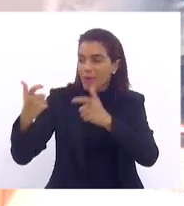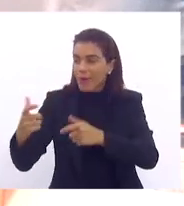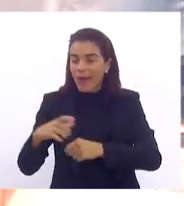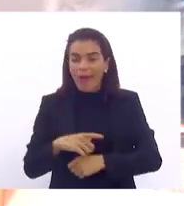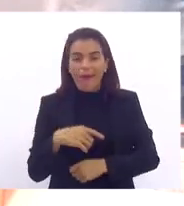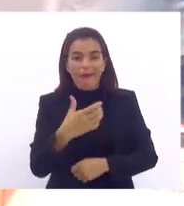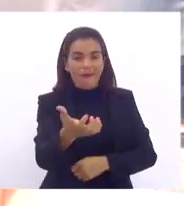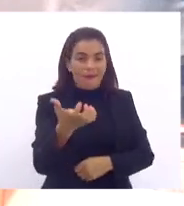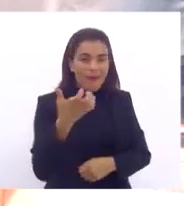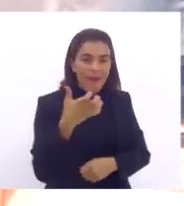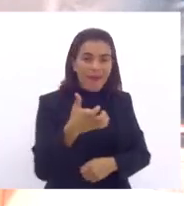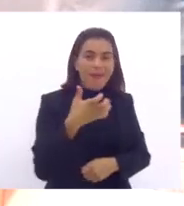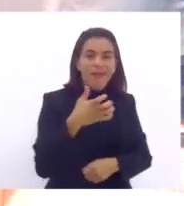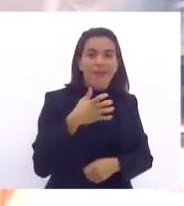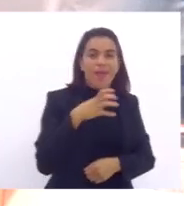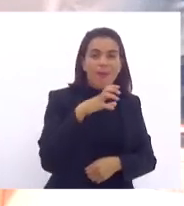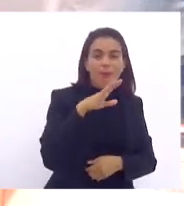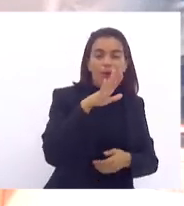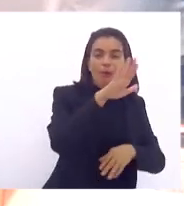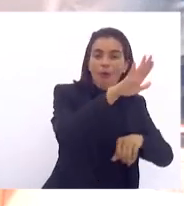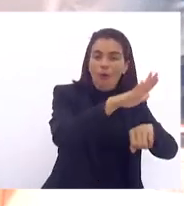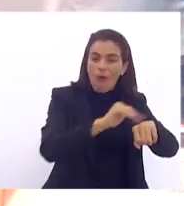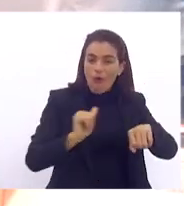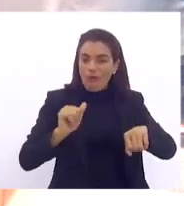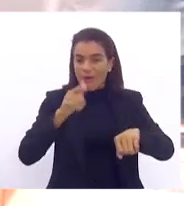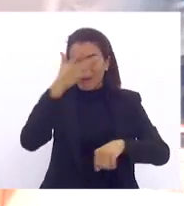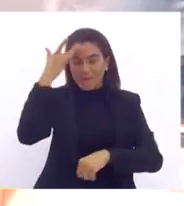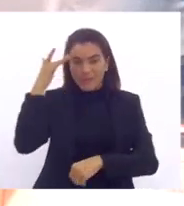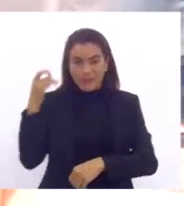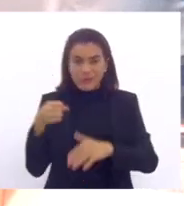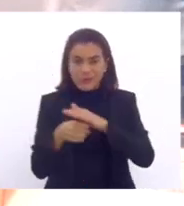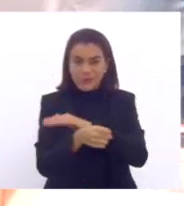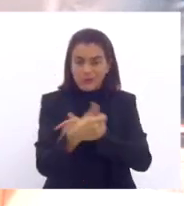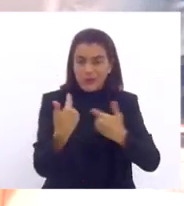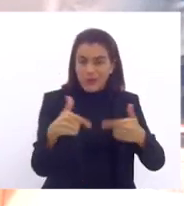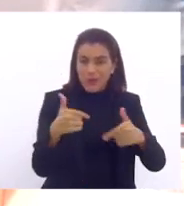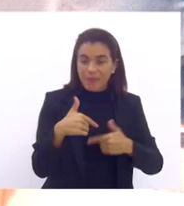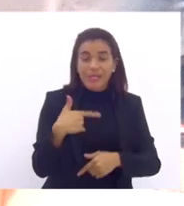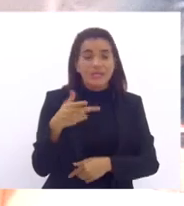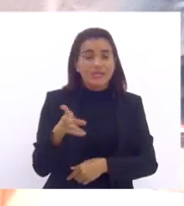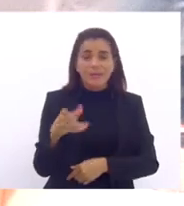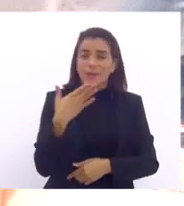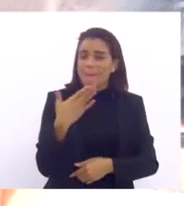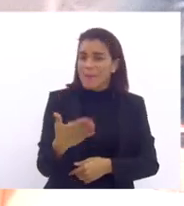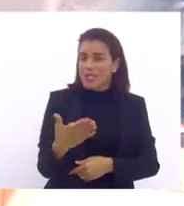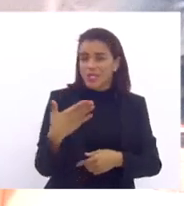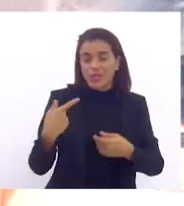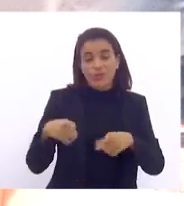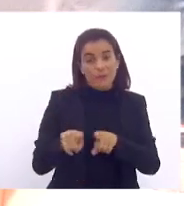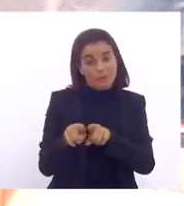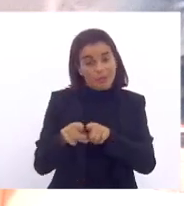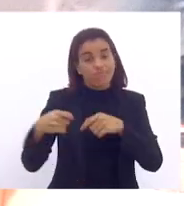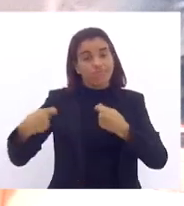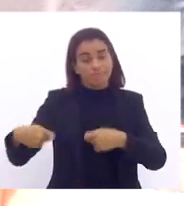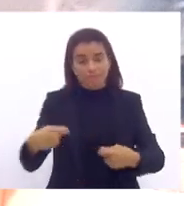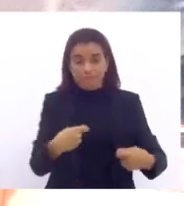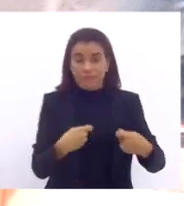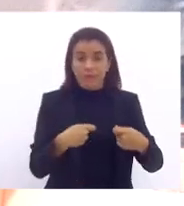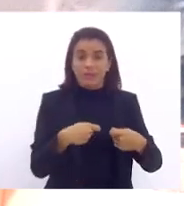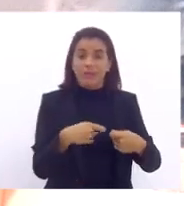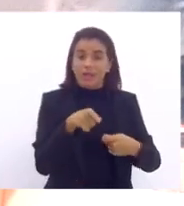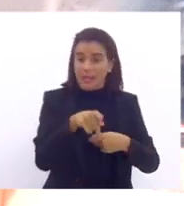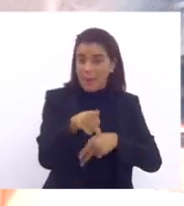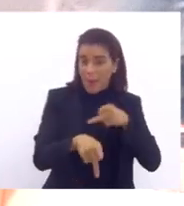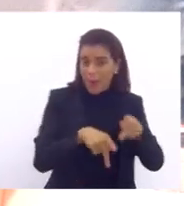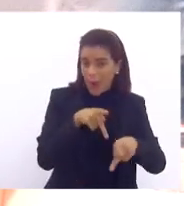queremos nomeação de de X pessoas sempre tem pedidos e demandas trazidas pela população